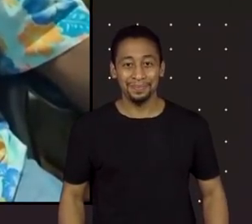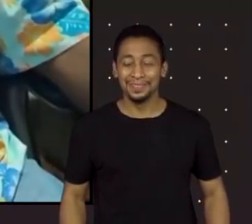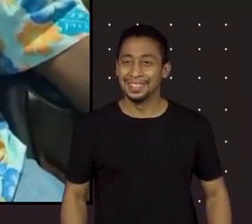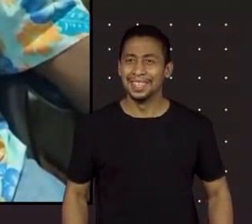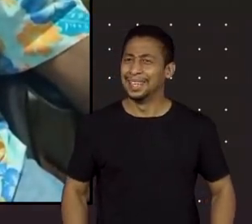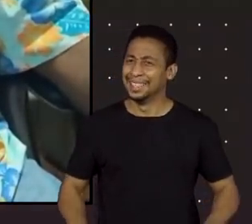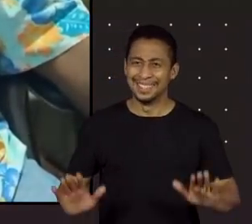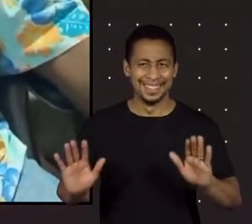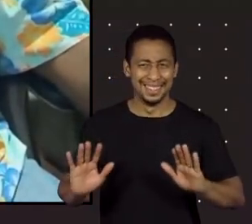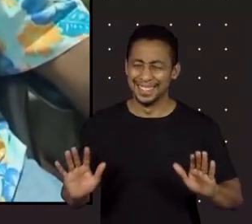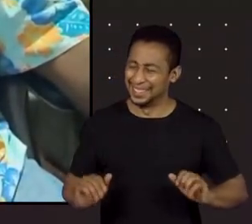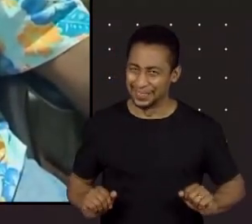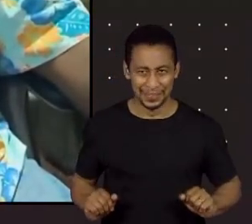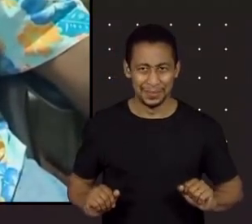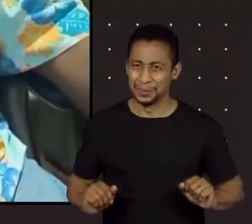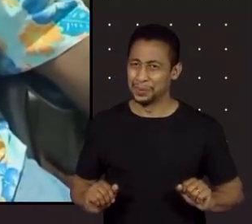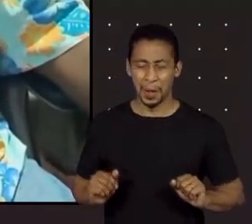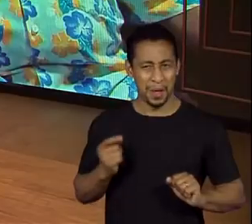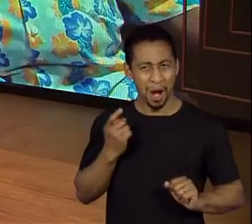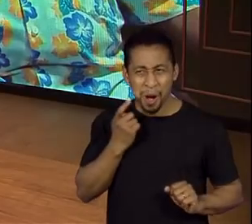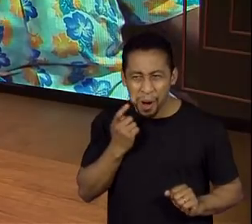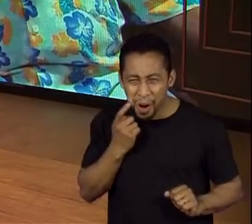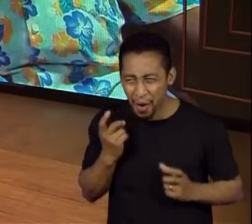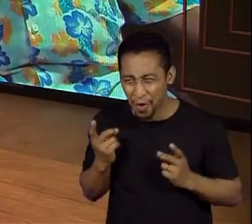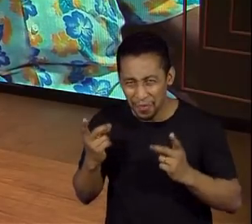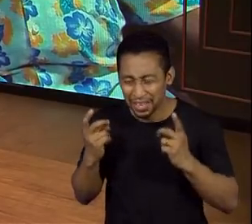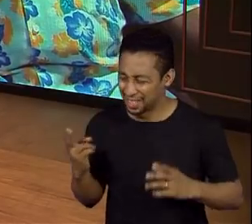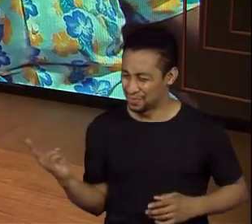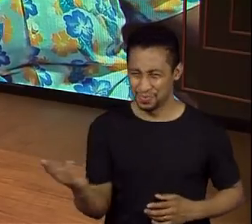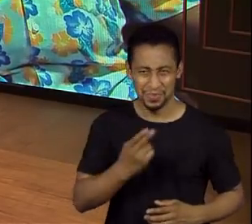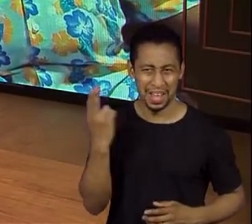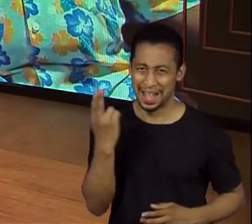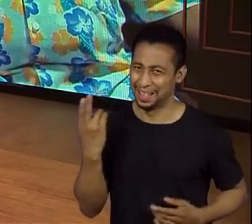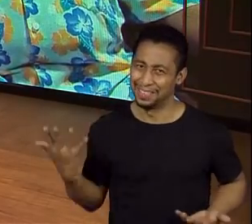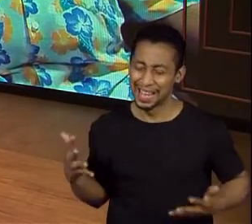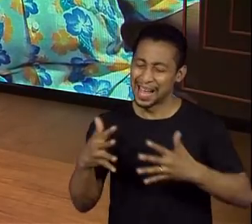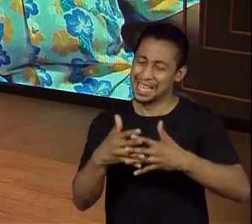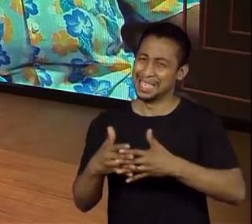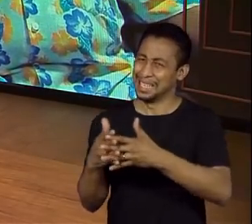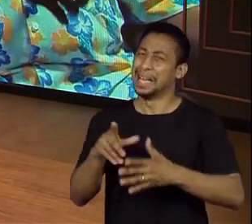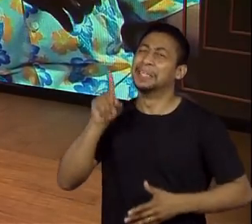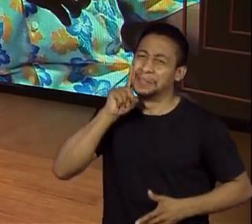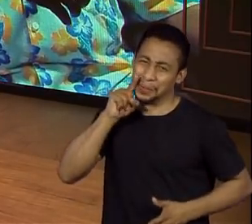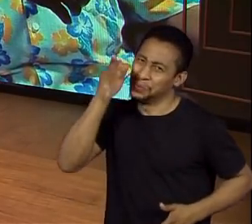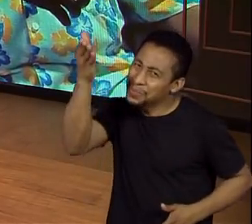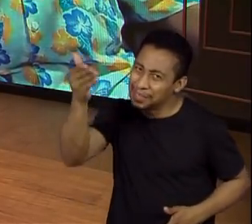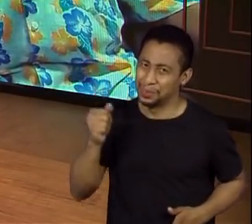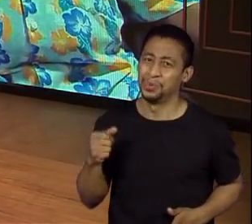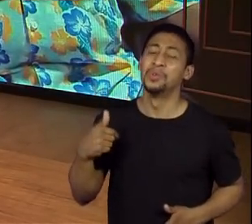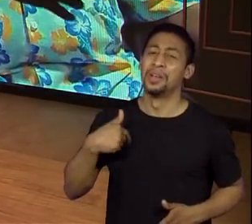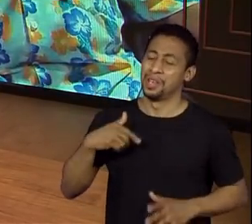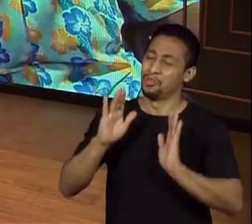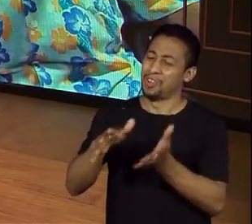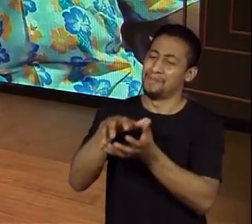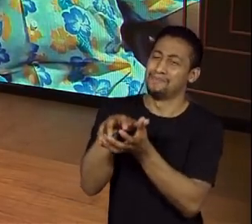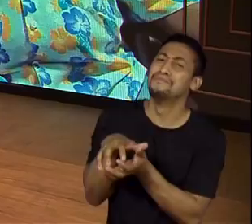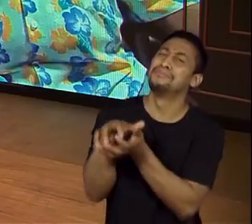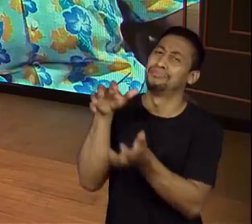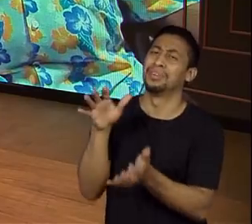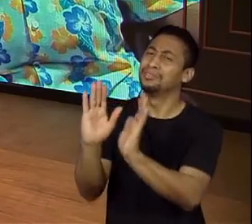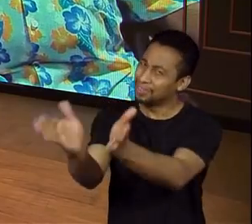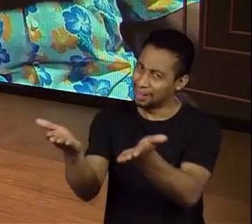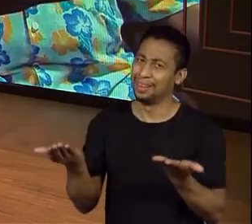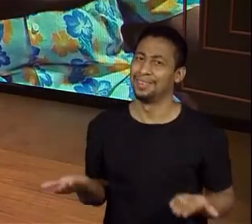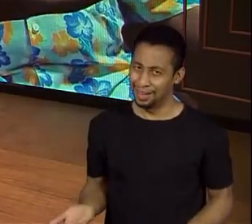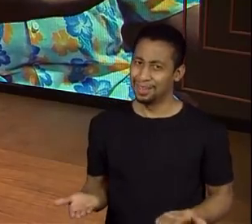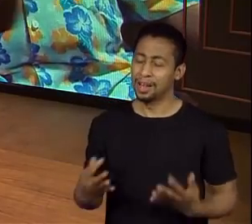Não, cara, aí não. Aí eu era um cara bonito, poxa. Aí já era um senhor, já, boa pinta